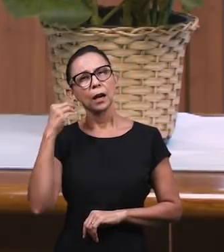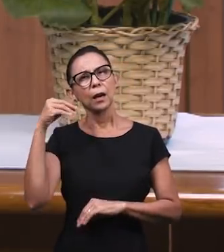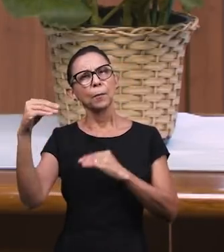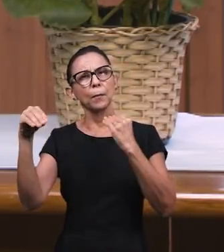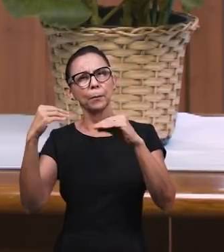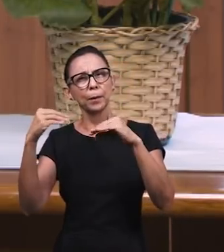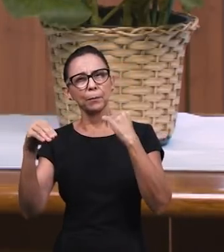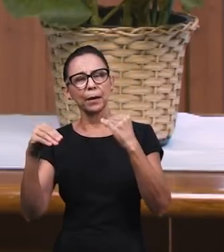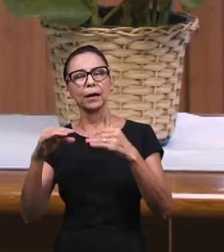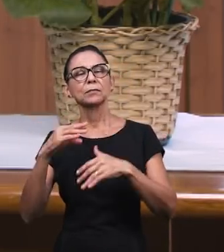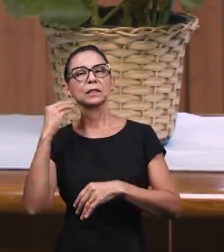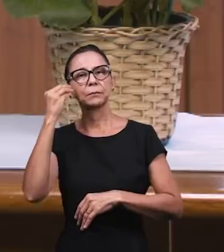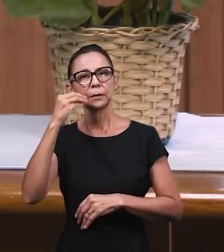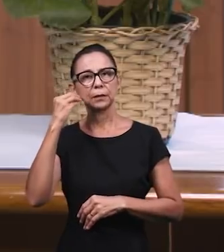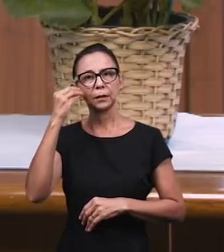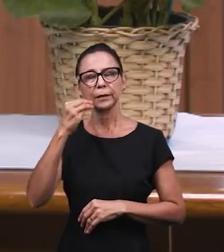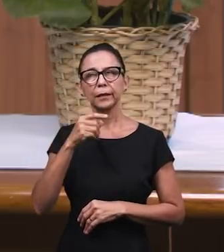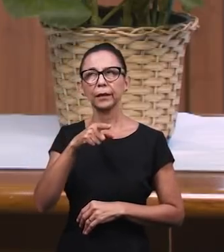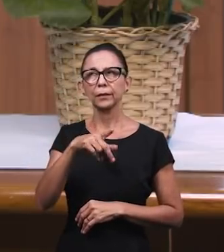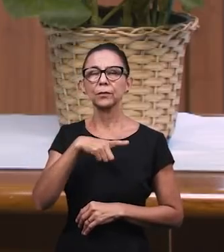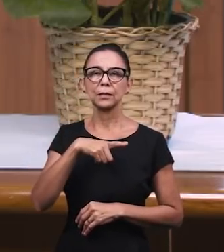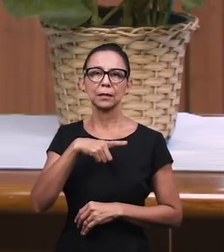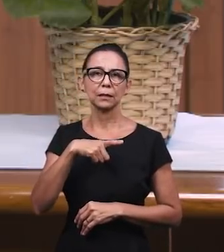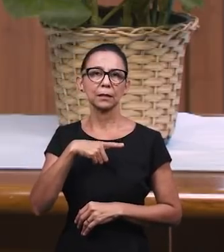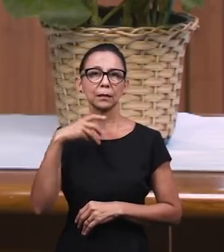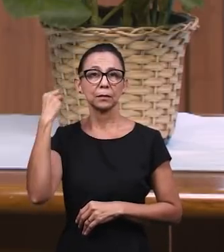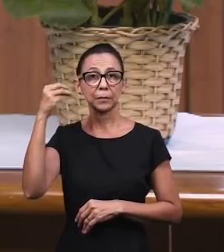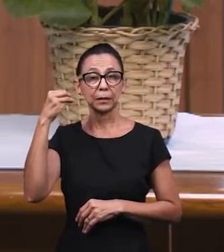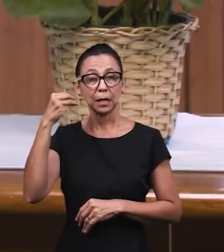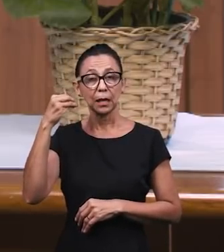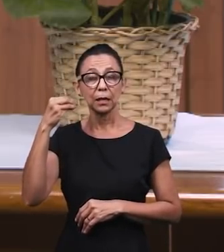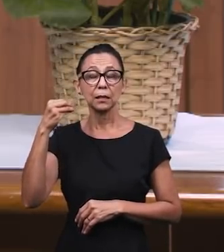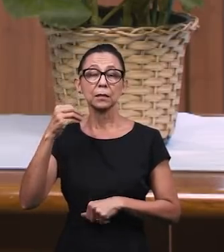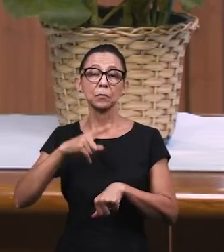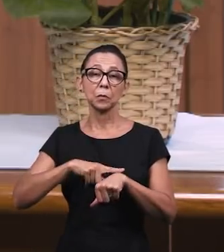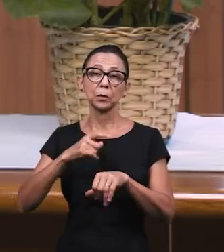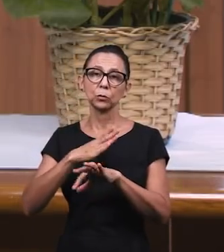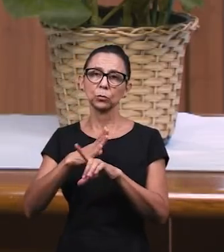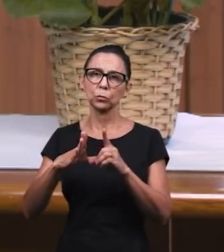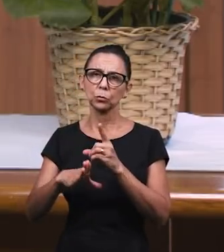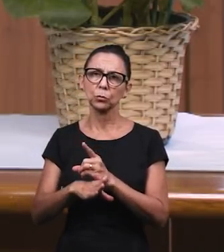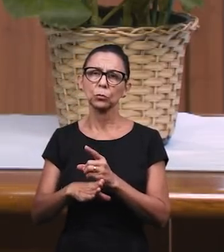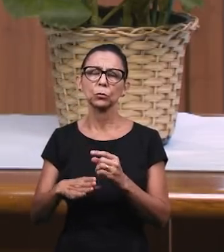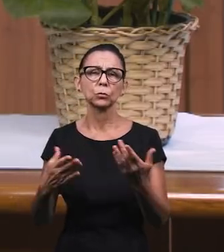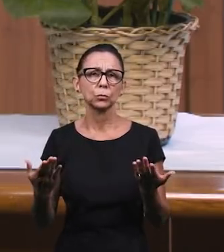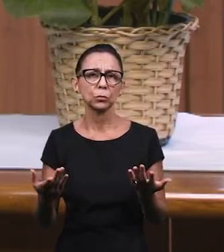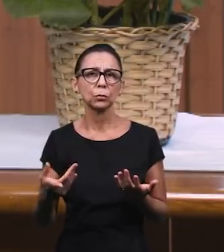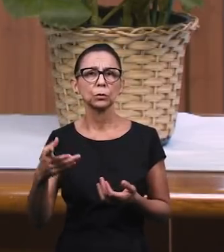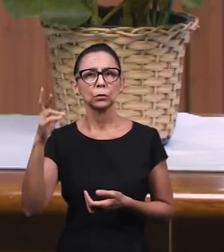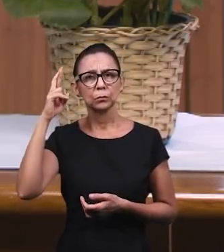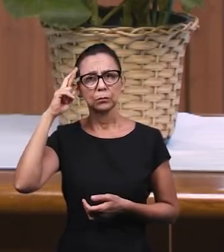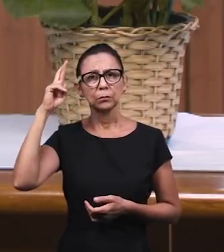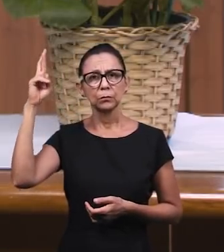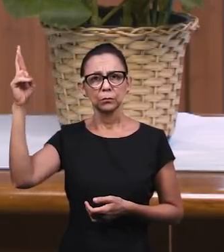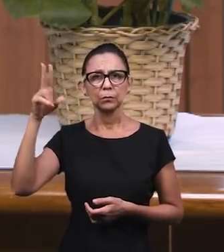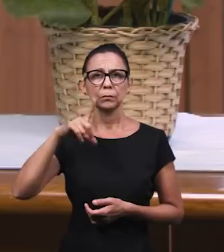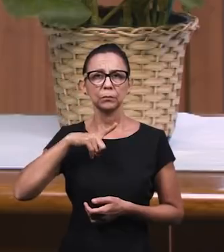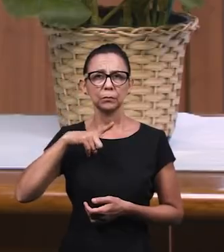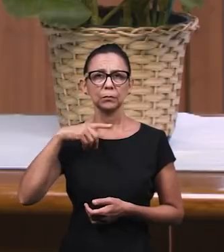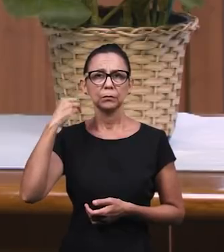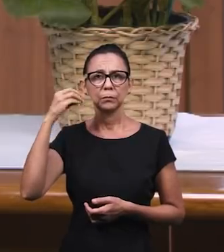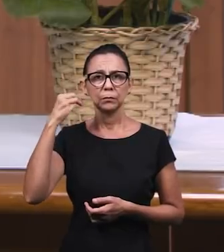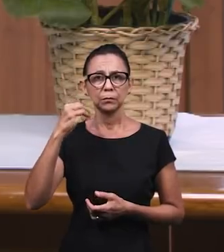enviar experiências. Então você que teve uma experiência com o Senhor durante o culto, nas orações, você